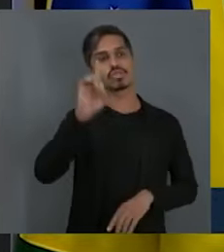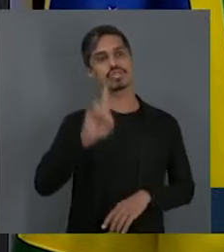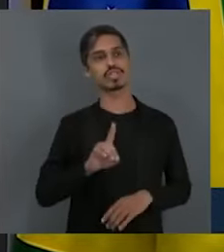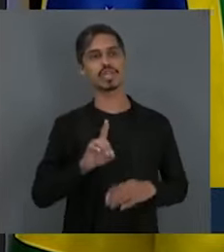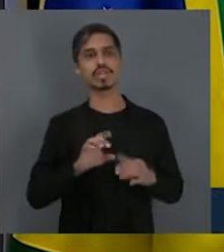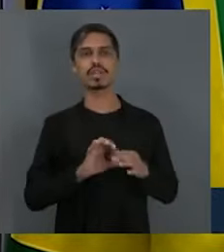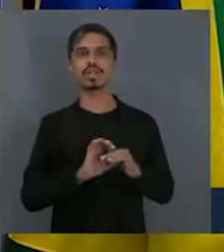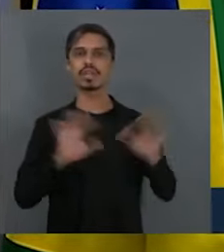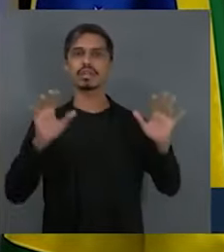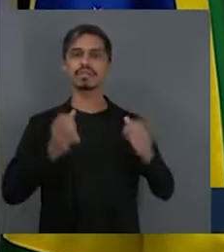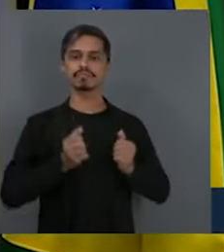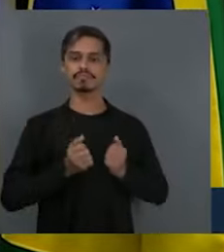liberdade de expressão